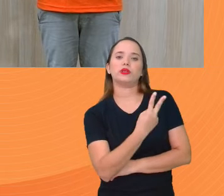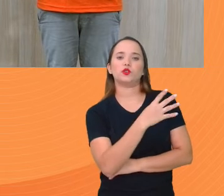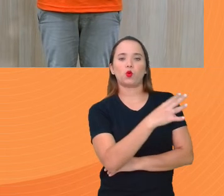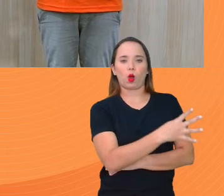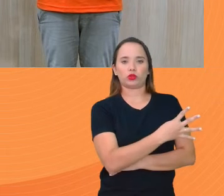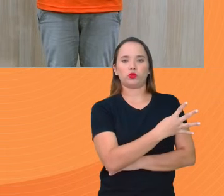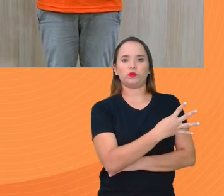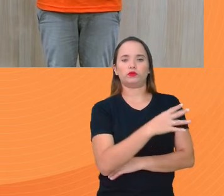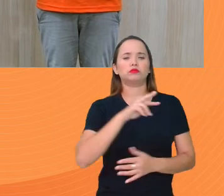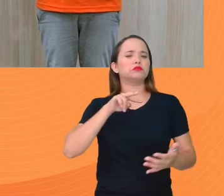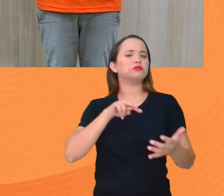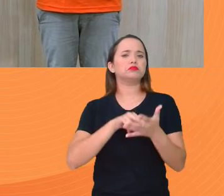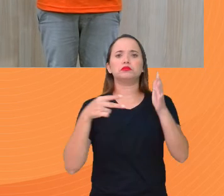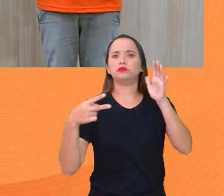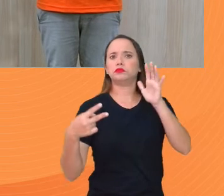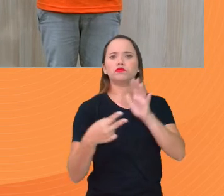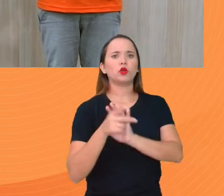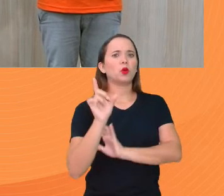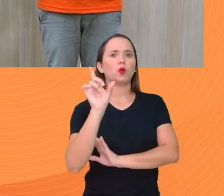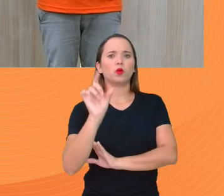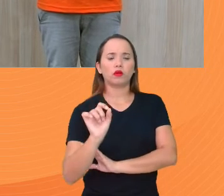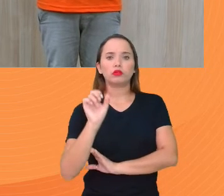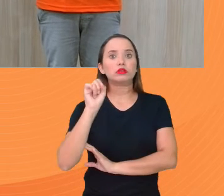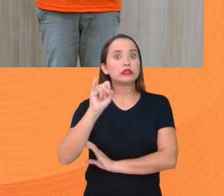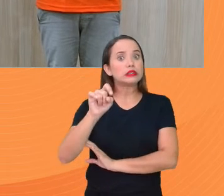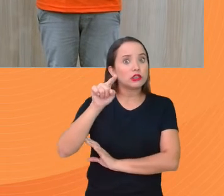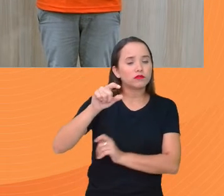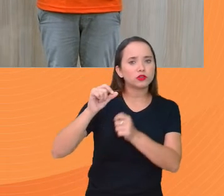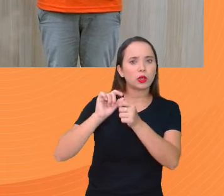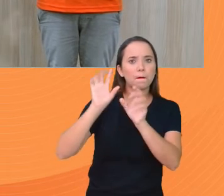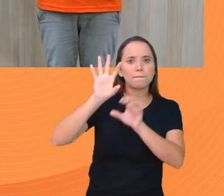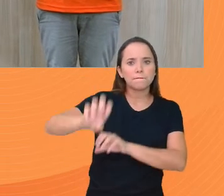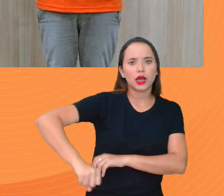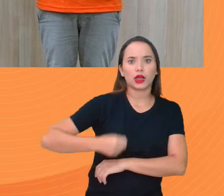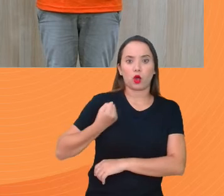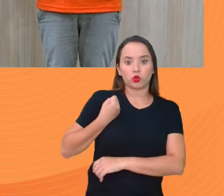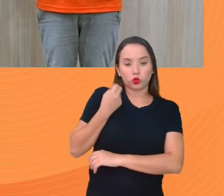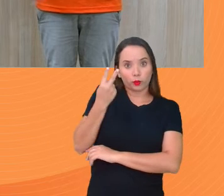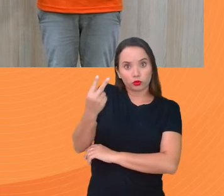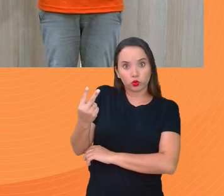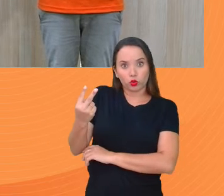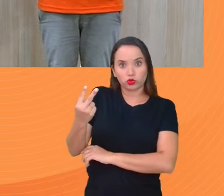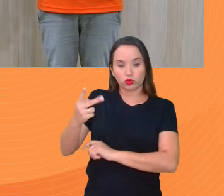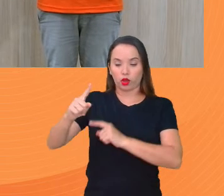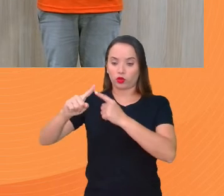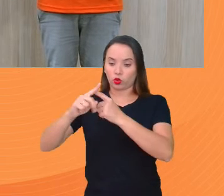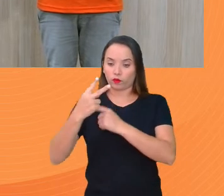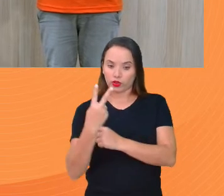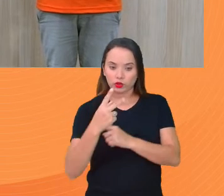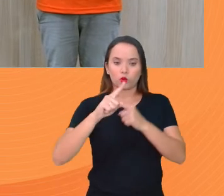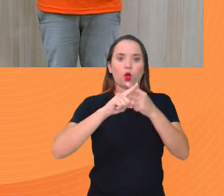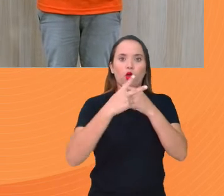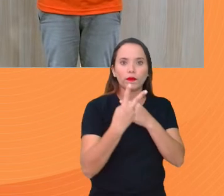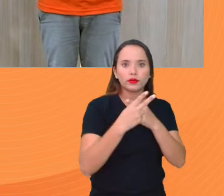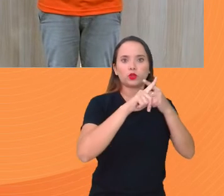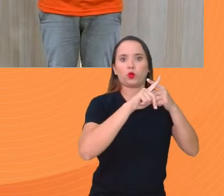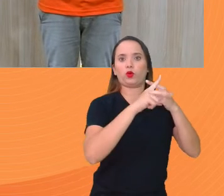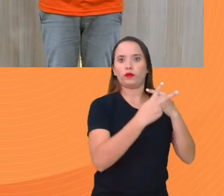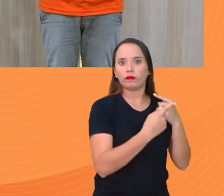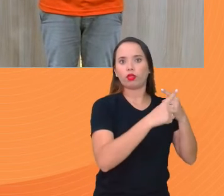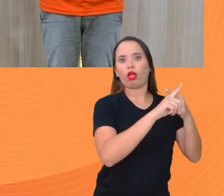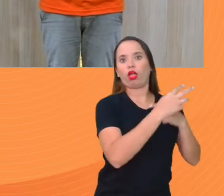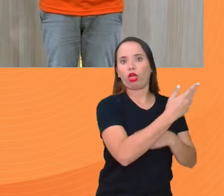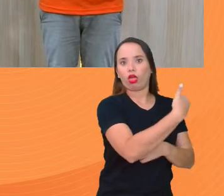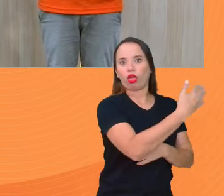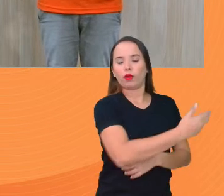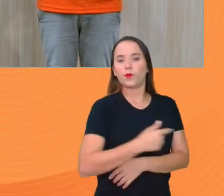se você multiplicar o 2 por ele mesmo 10 vezes, você terá como resultado 1024,